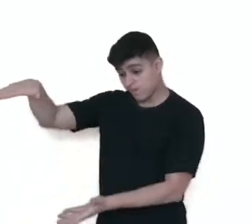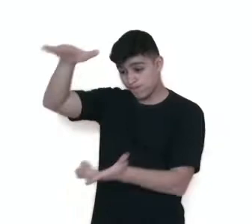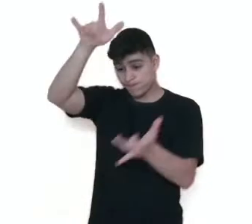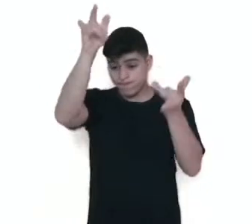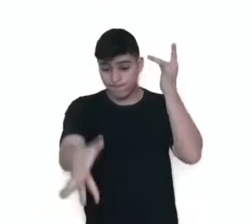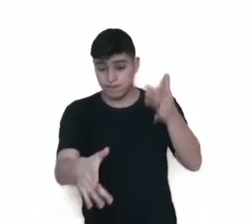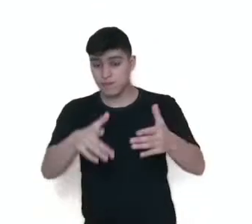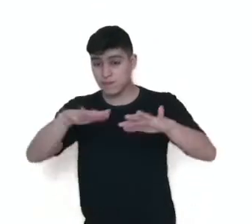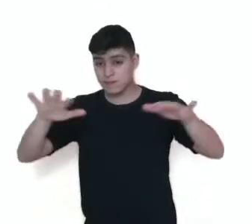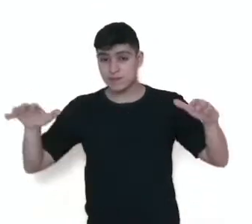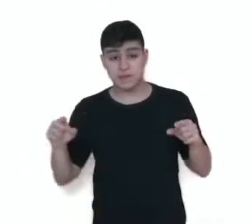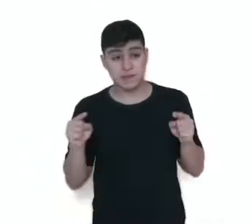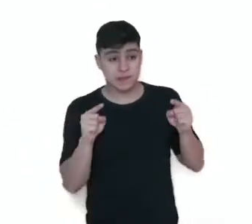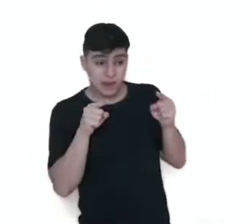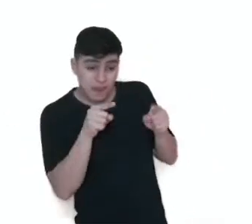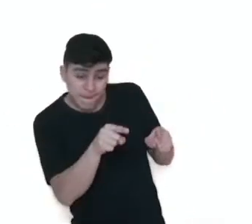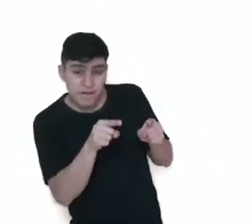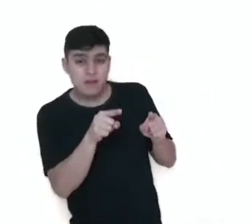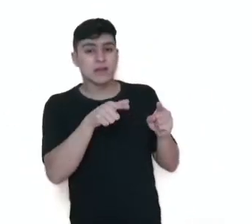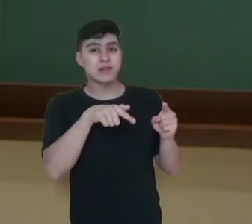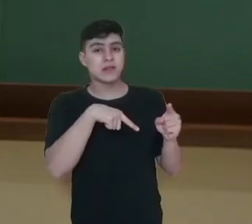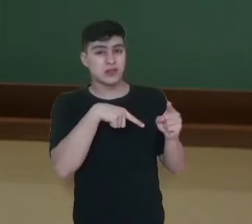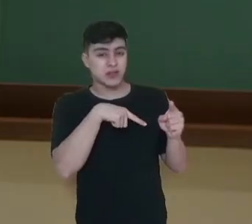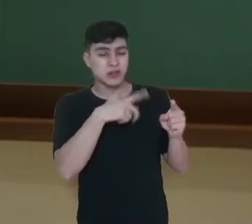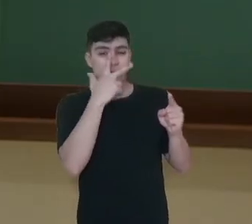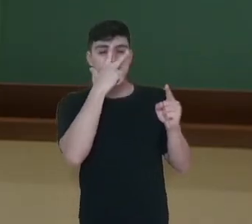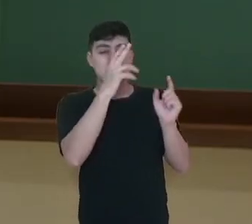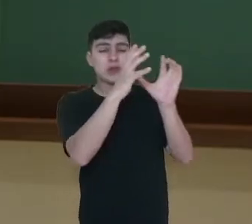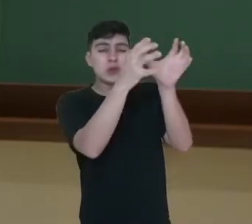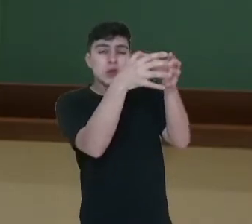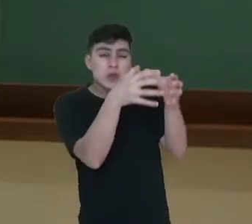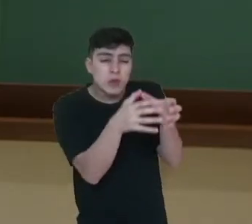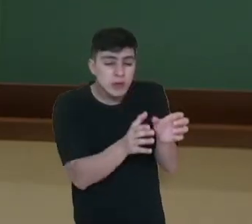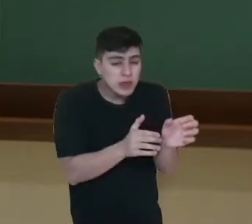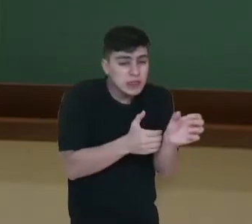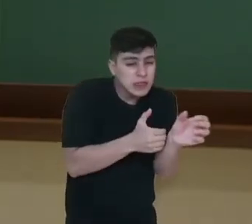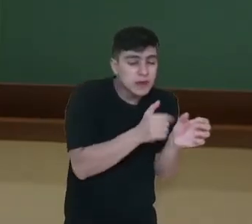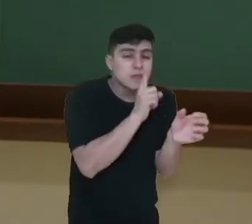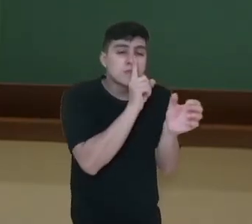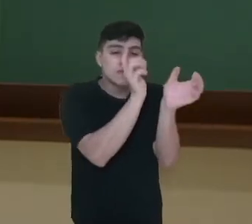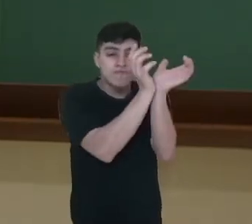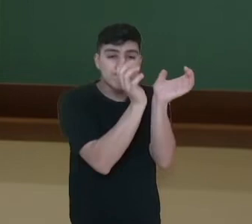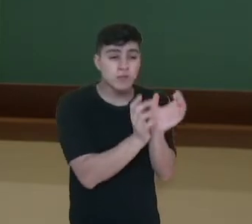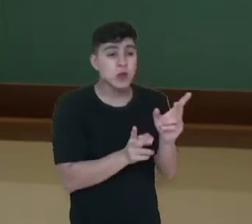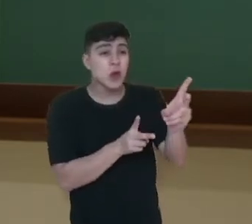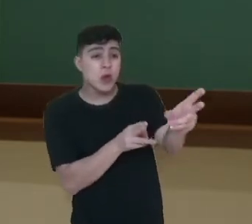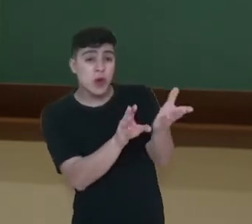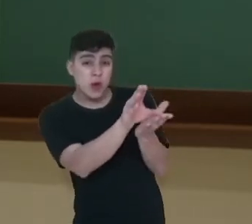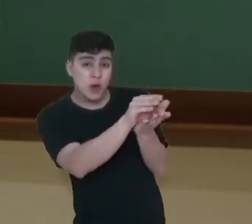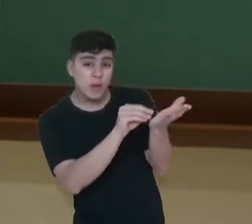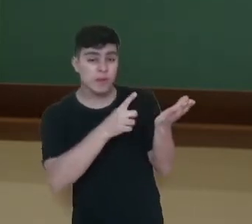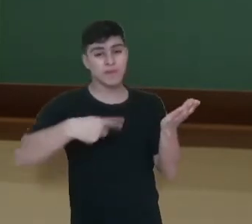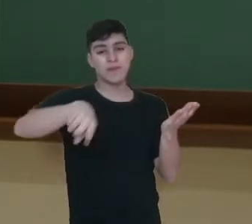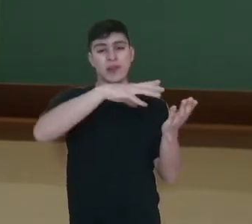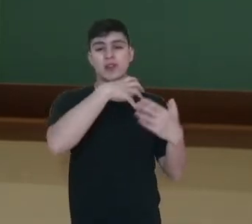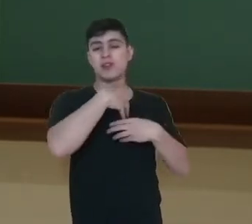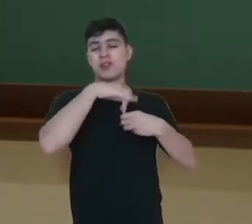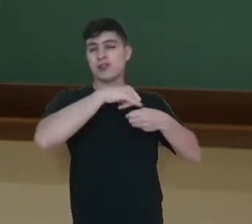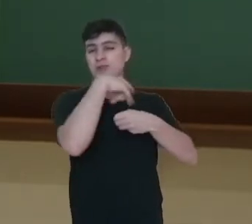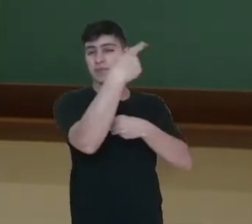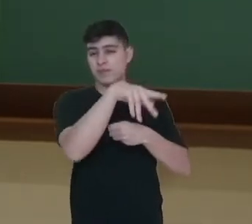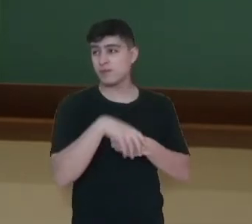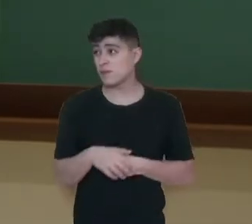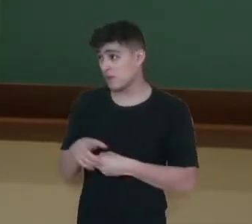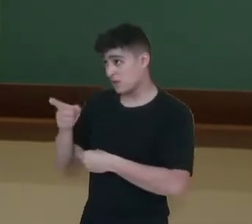sociedades secretas seguindo o modelo dos Filhos da Liberdade. Então agora todas essas leis impostas dos ingleses